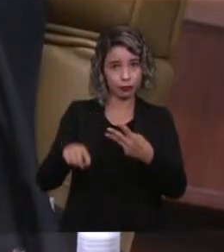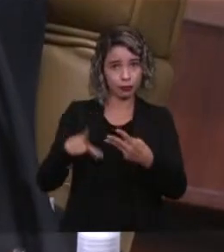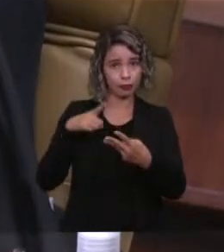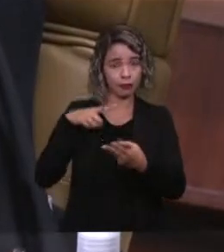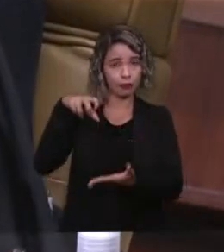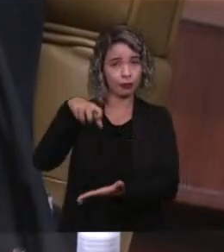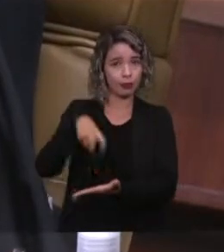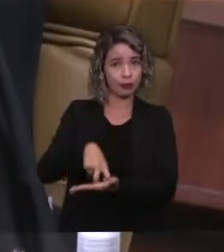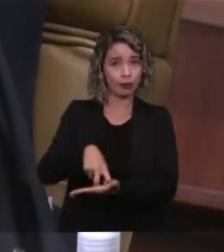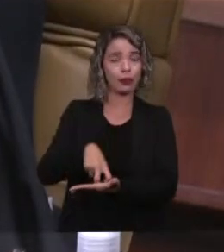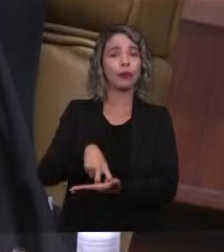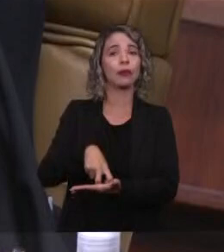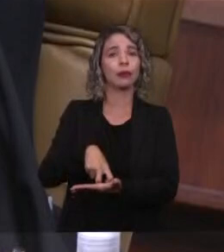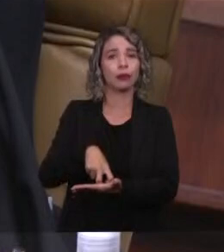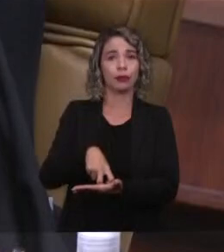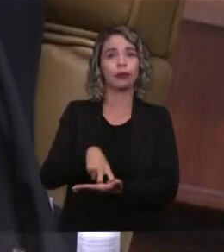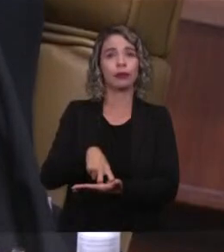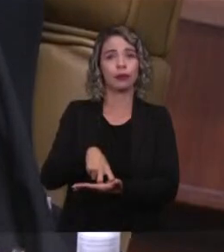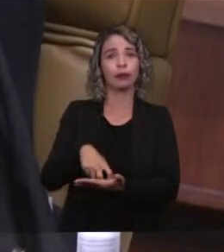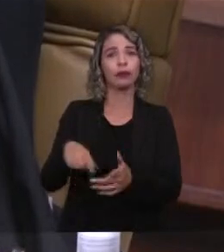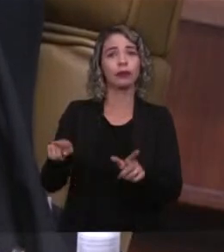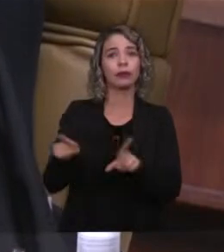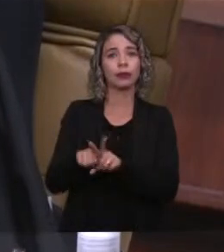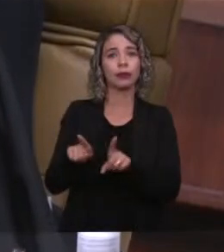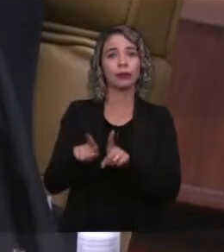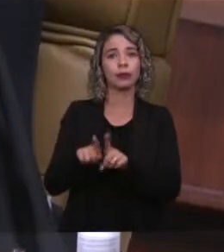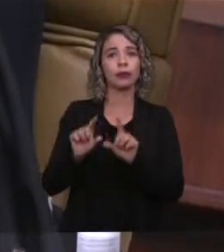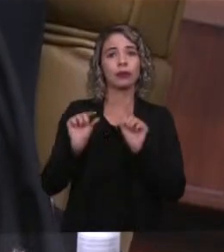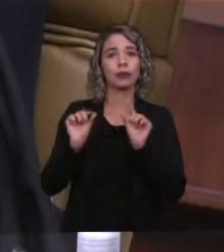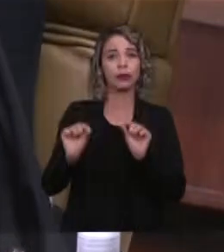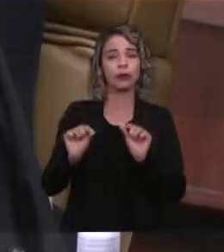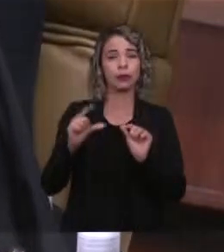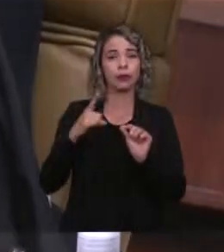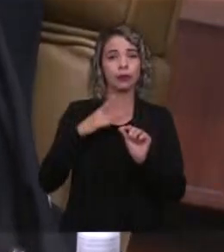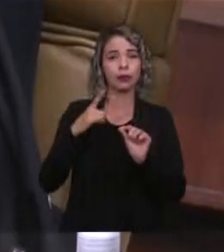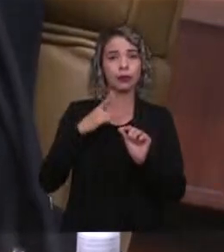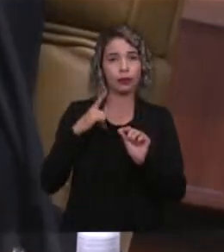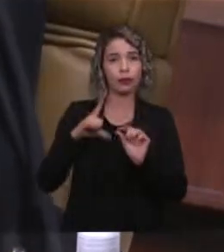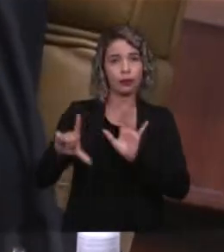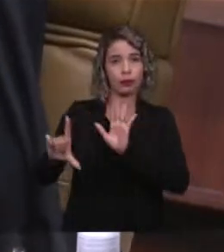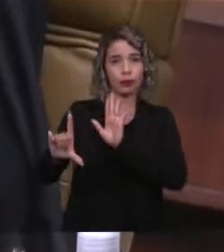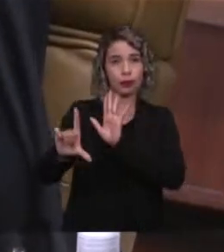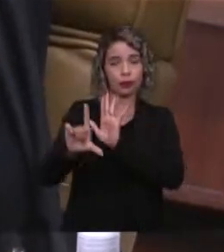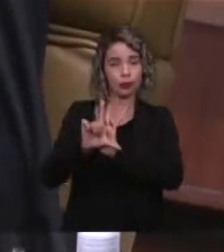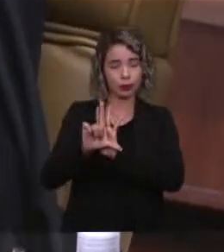foram os réus condenados, ressalvado o direito do lesado ou do terceiro de boa-fé.